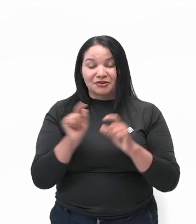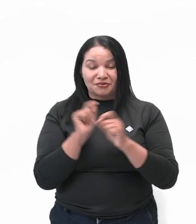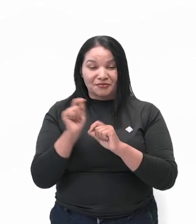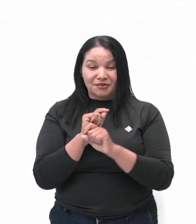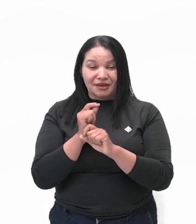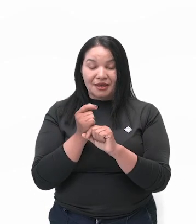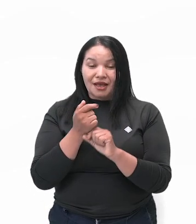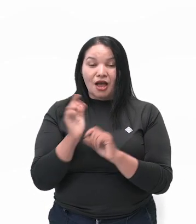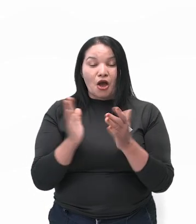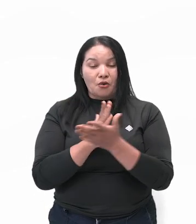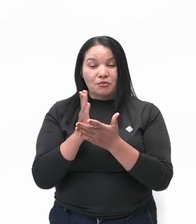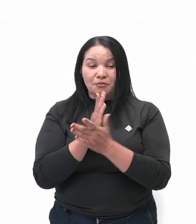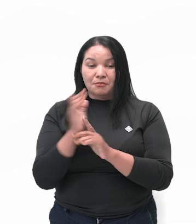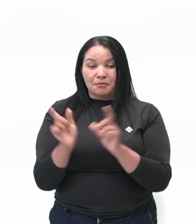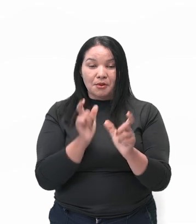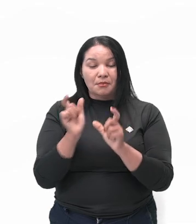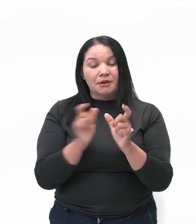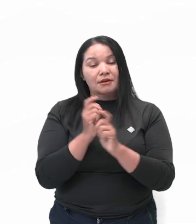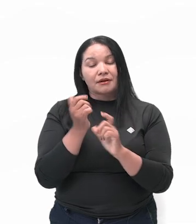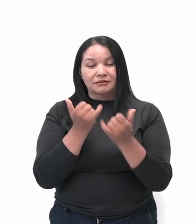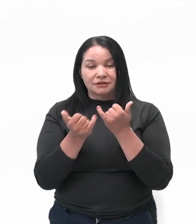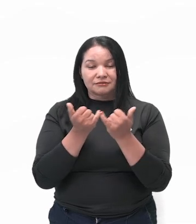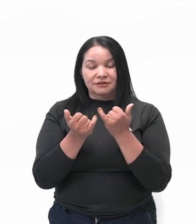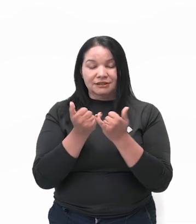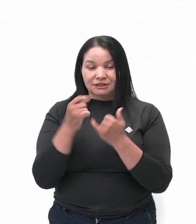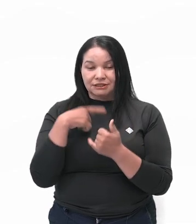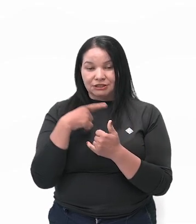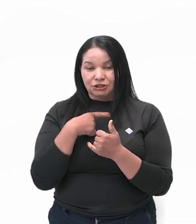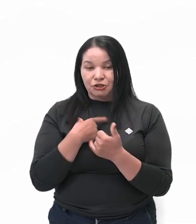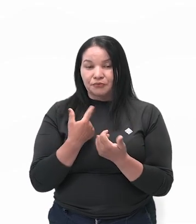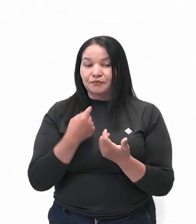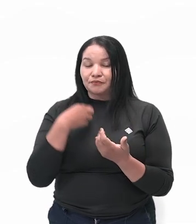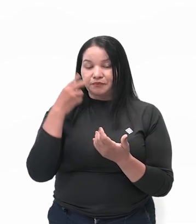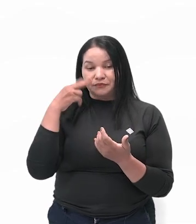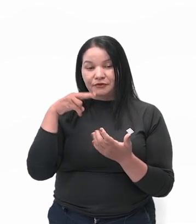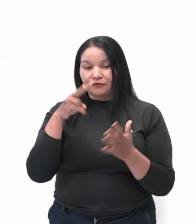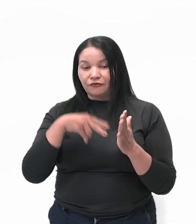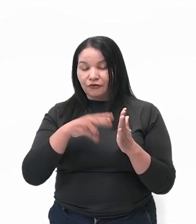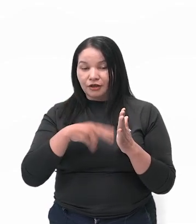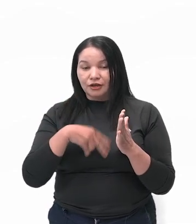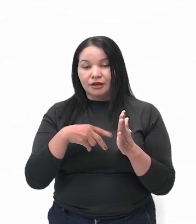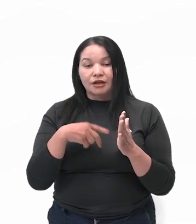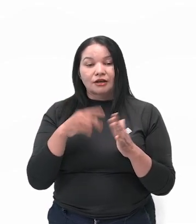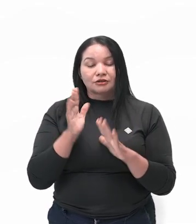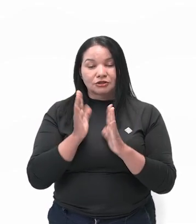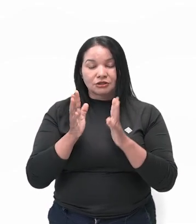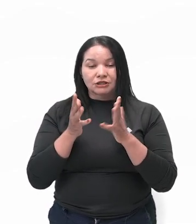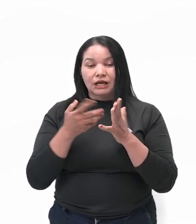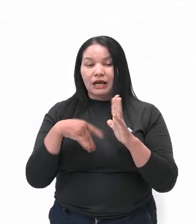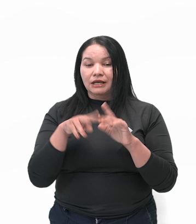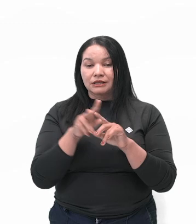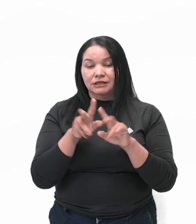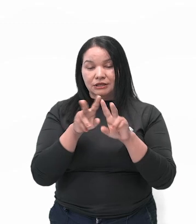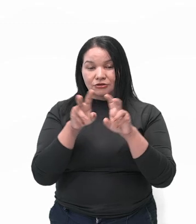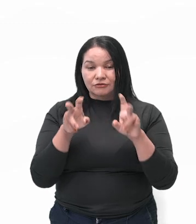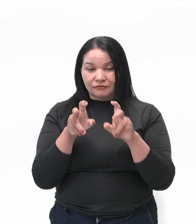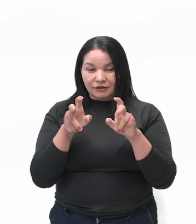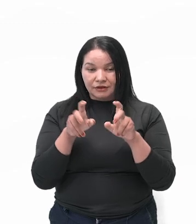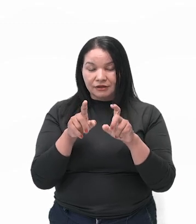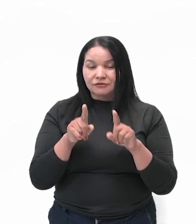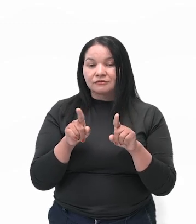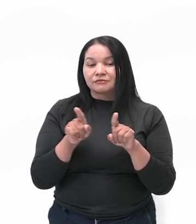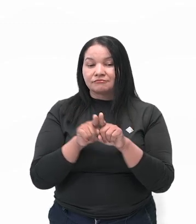neste momento eu tenho aqui o nosso título. Olha só, Deforestation